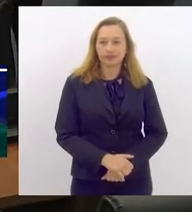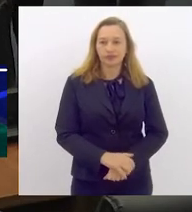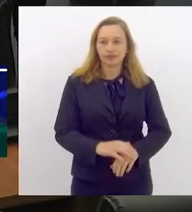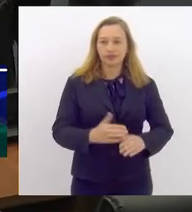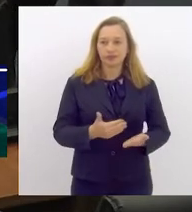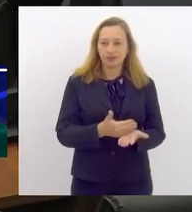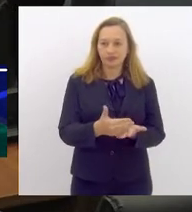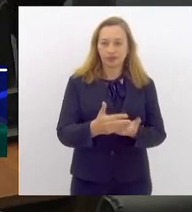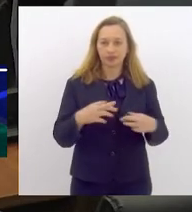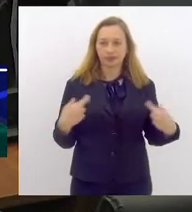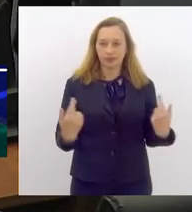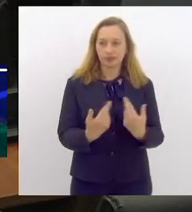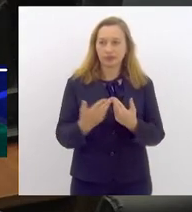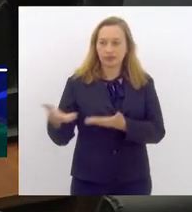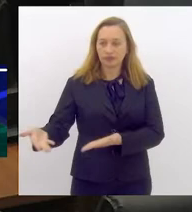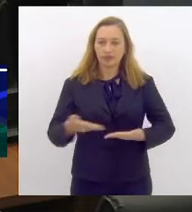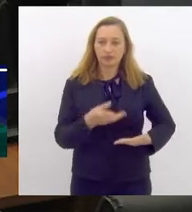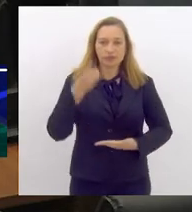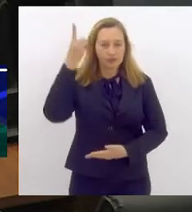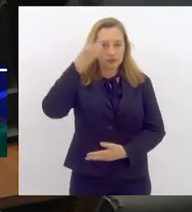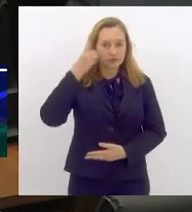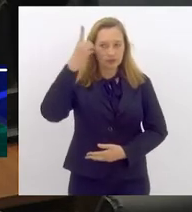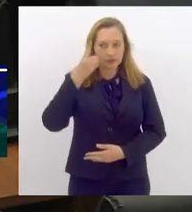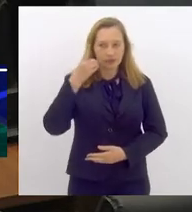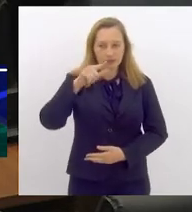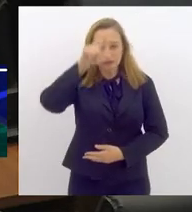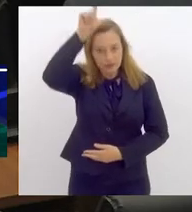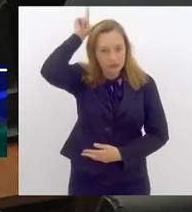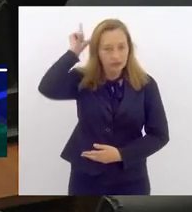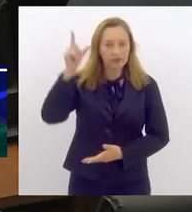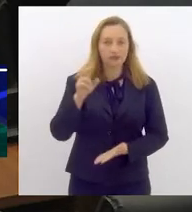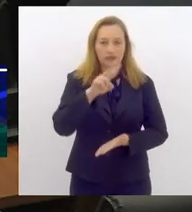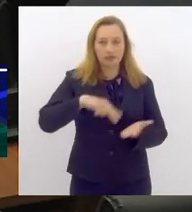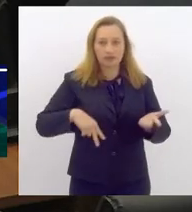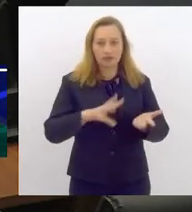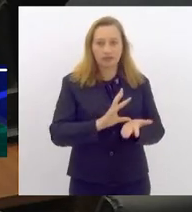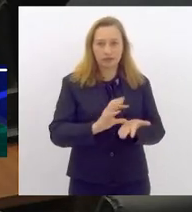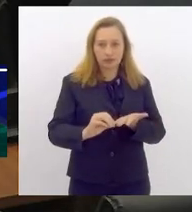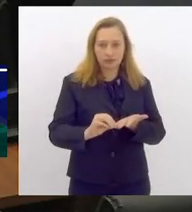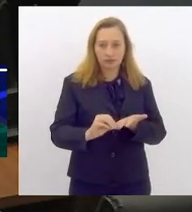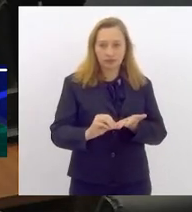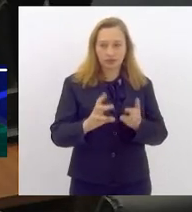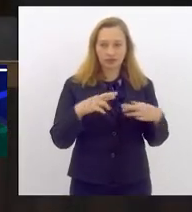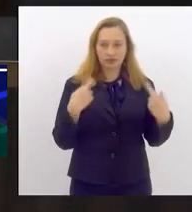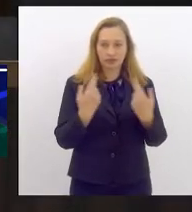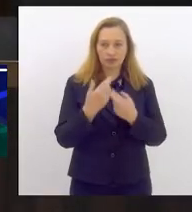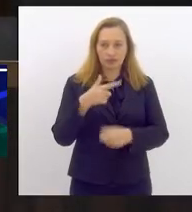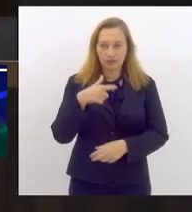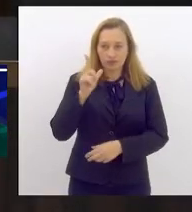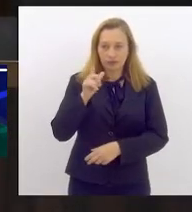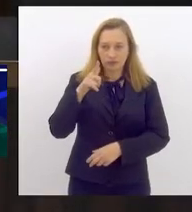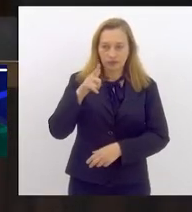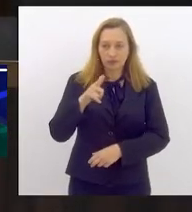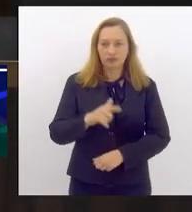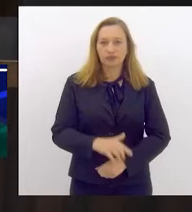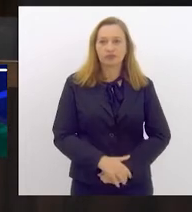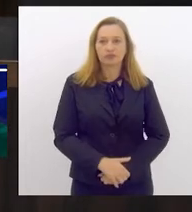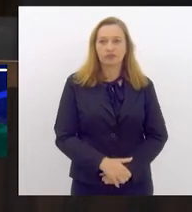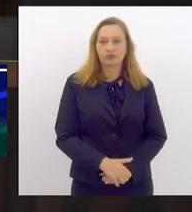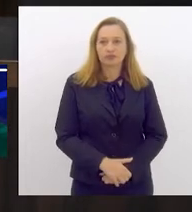aberto a sessão a presidência convida o Nobre Deputado Luiz Paulo para fazer leitura da ata da sessão anterior